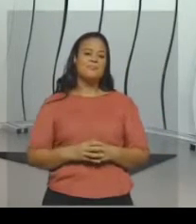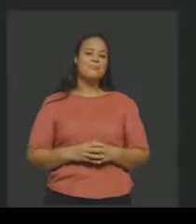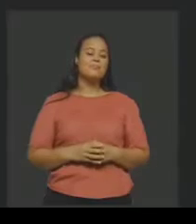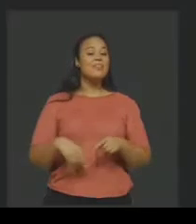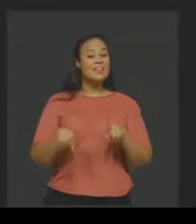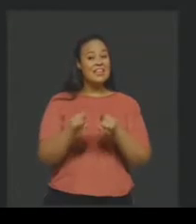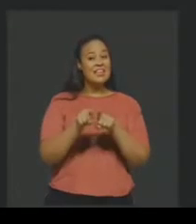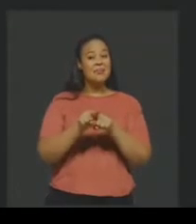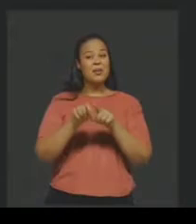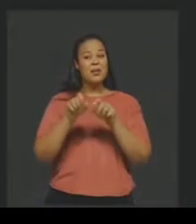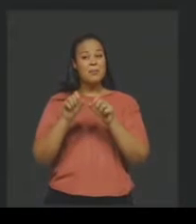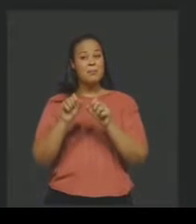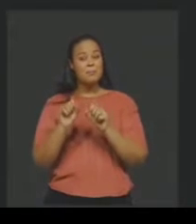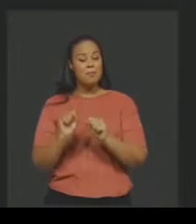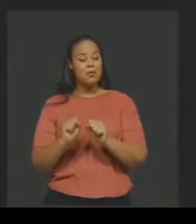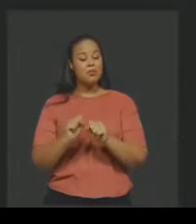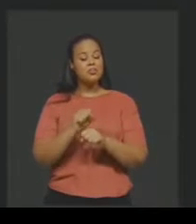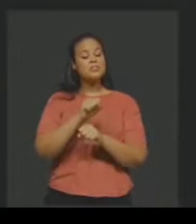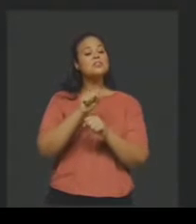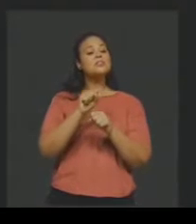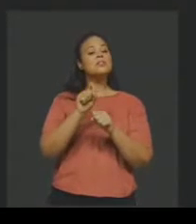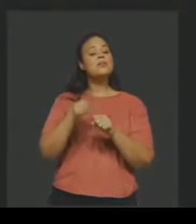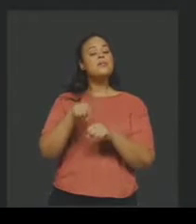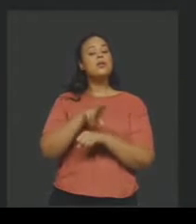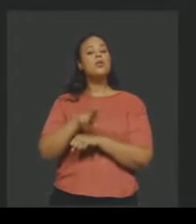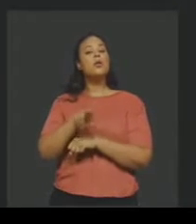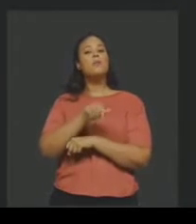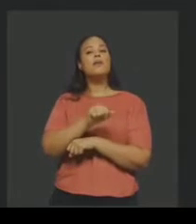Elas também podem ser autotróficas